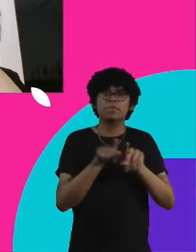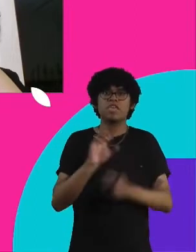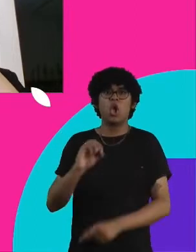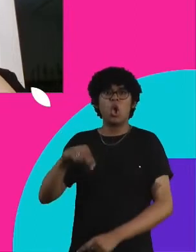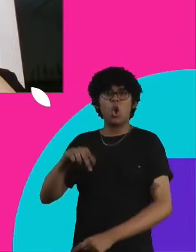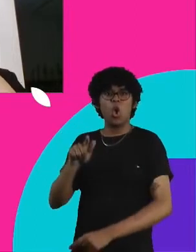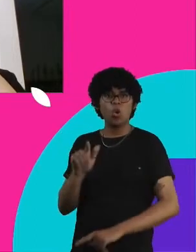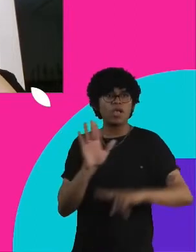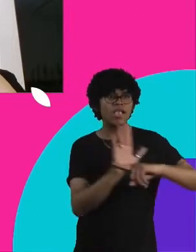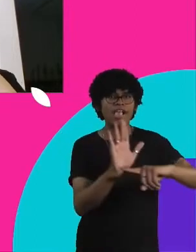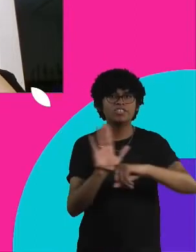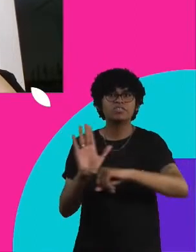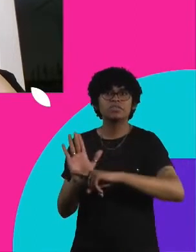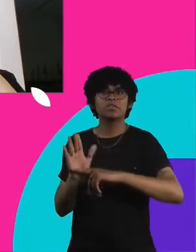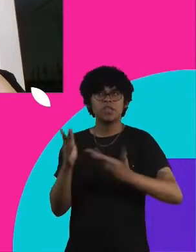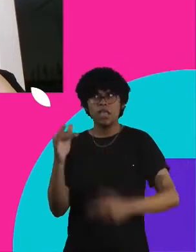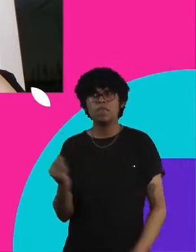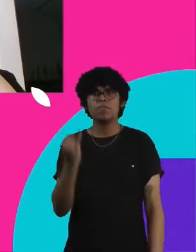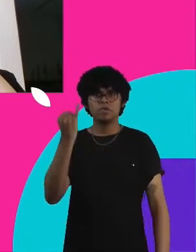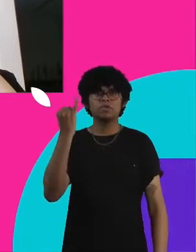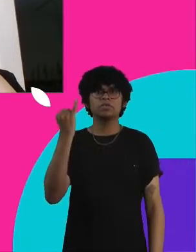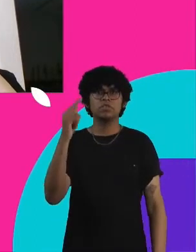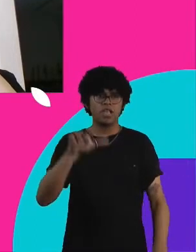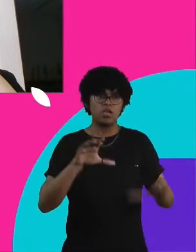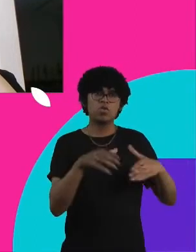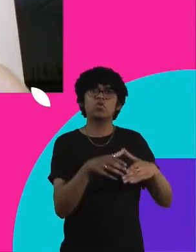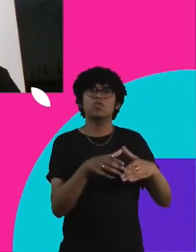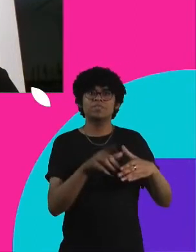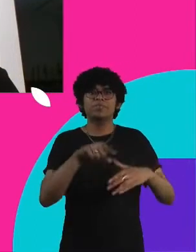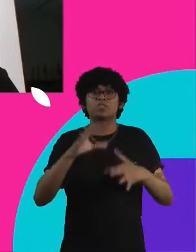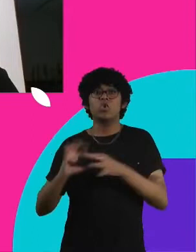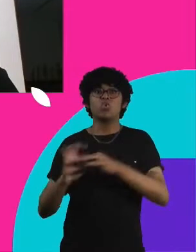gente só conseguiu fazer do União Rio, depois eu conto do União BR, as coisas,